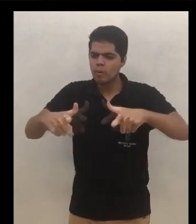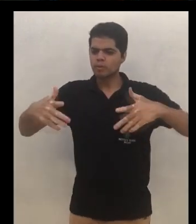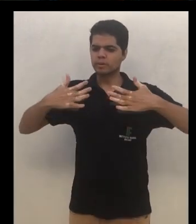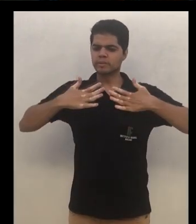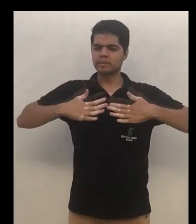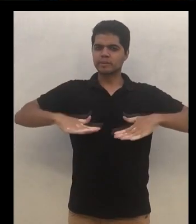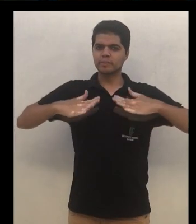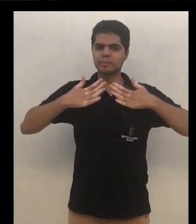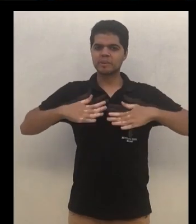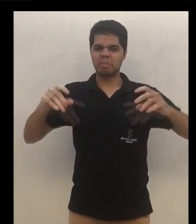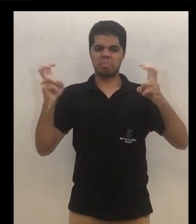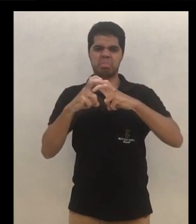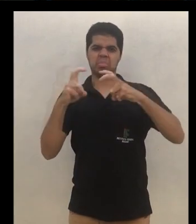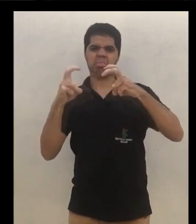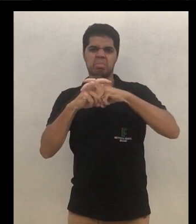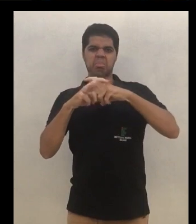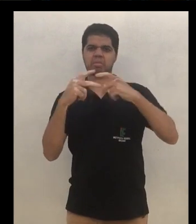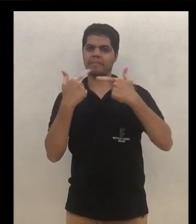espaço.